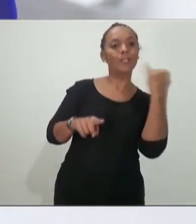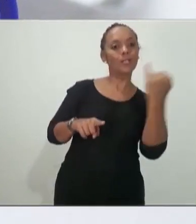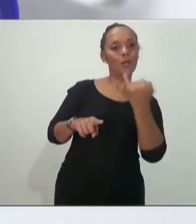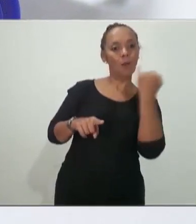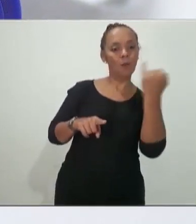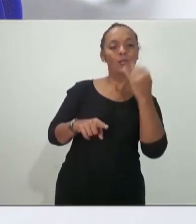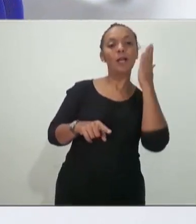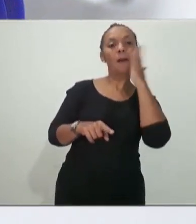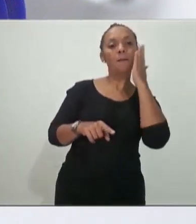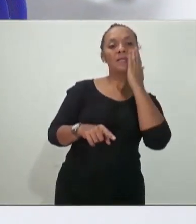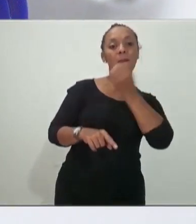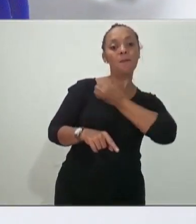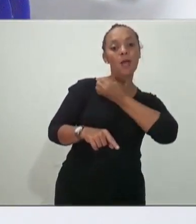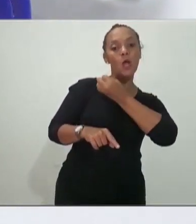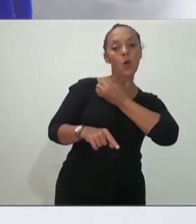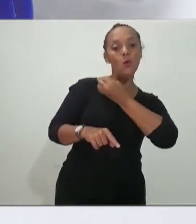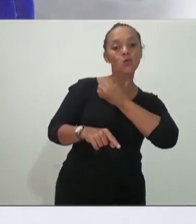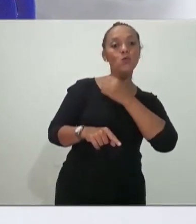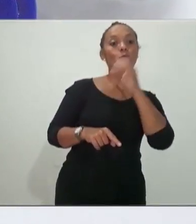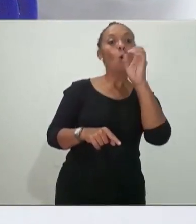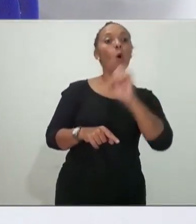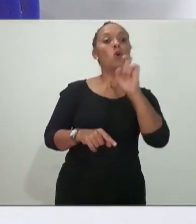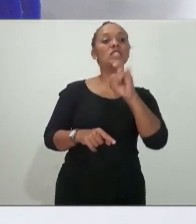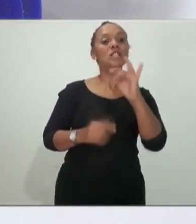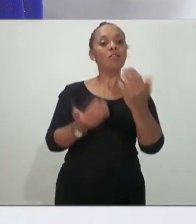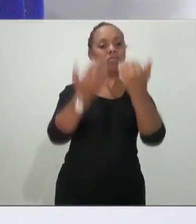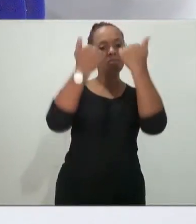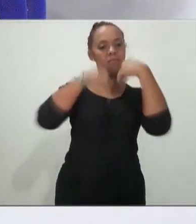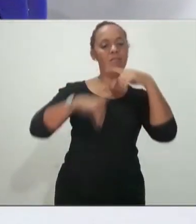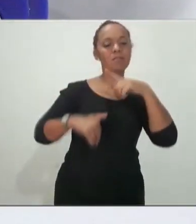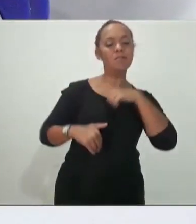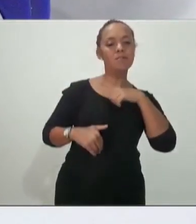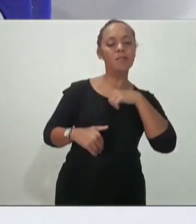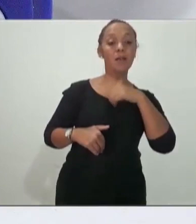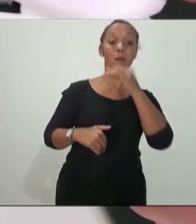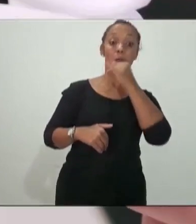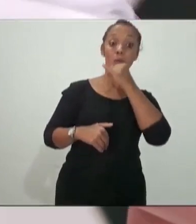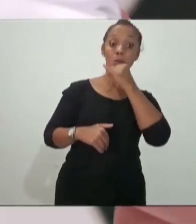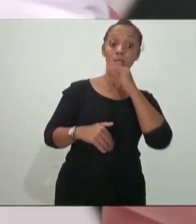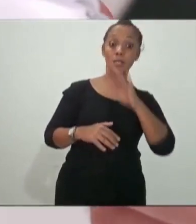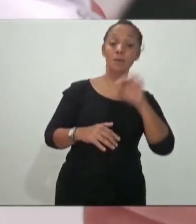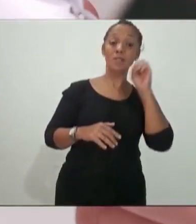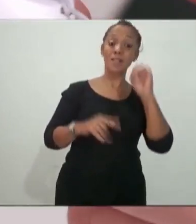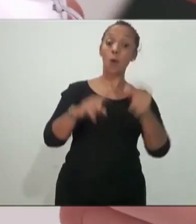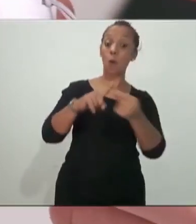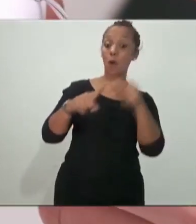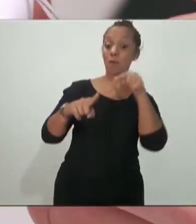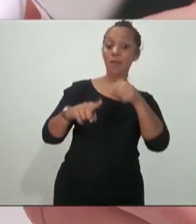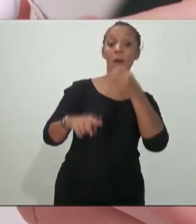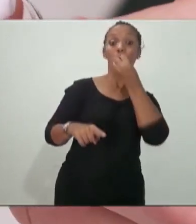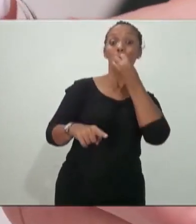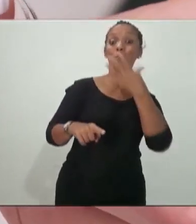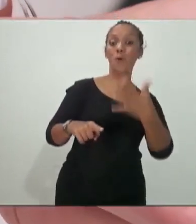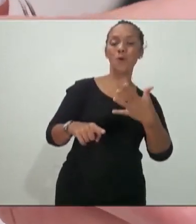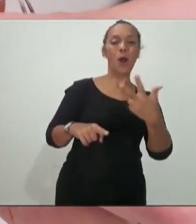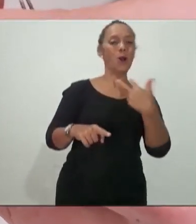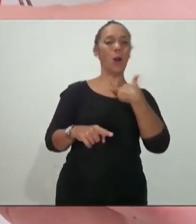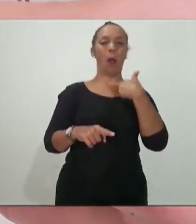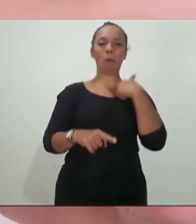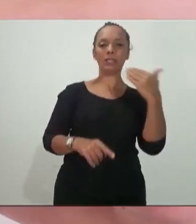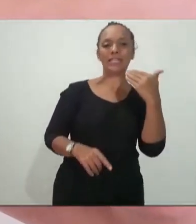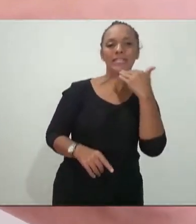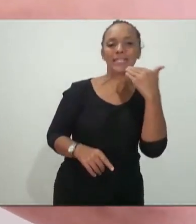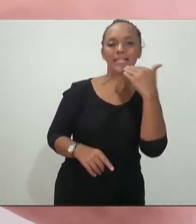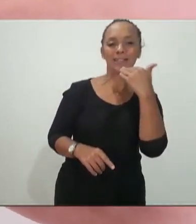importante para monitorar a oxigenação de pacientes com Covid-19. Porém, o aparelho deve estar em boas